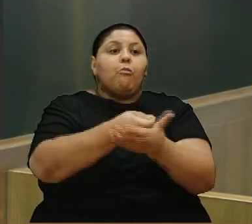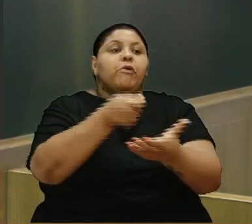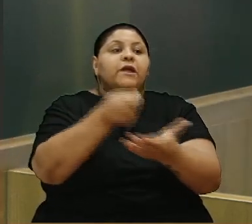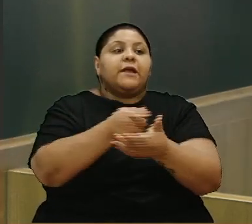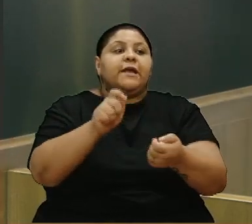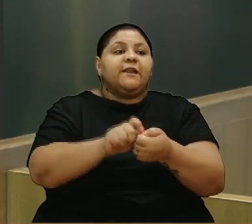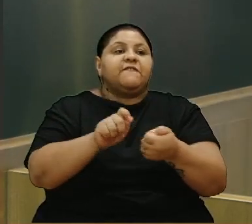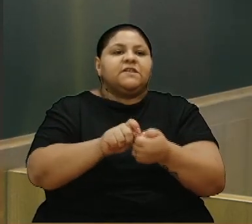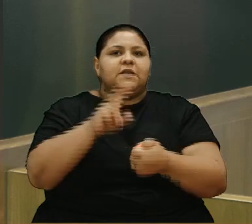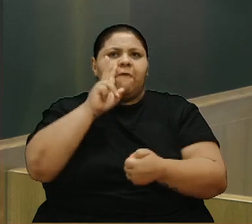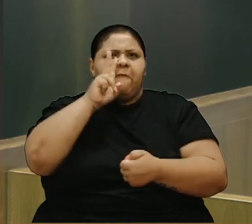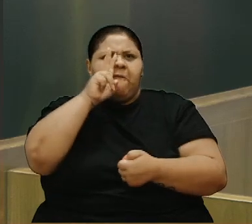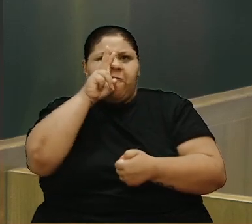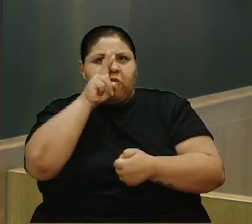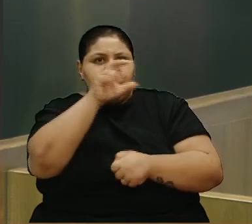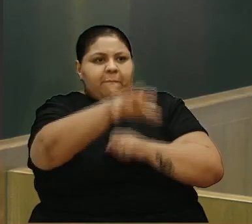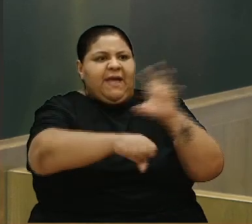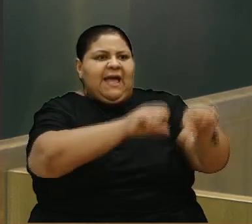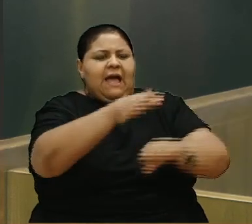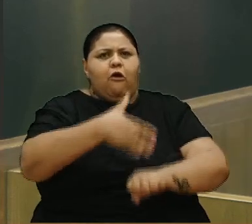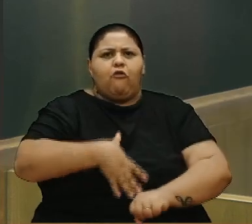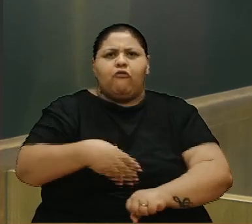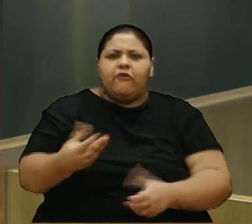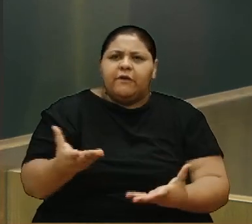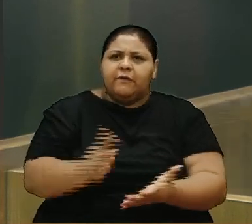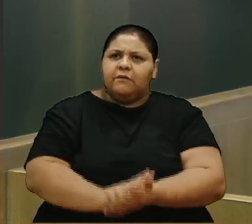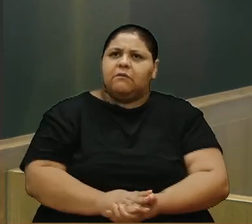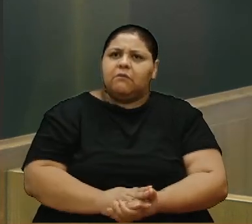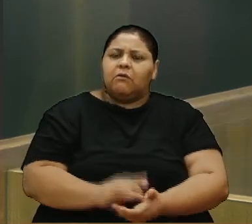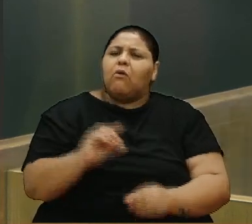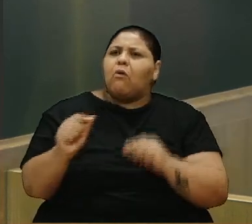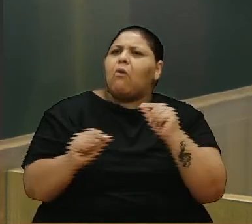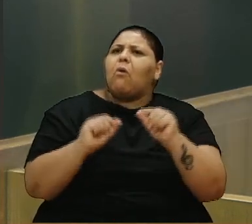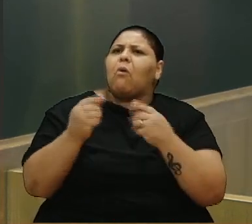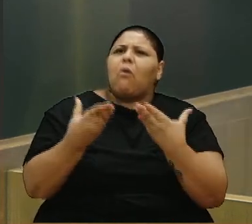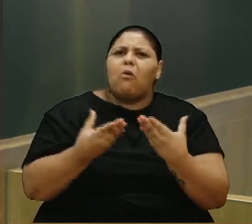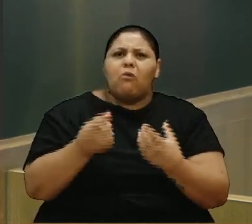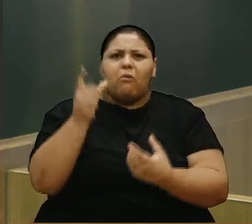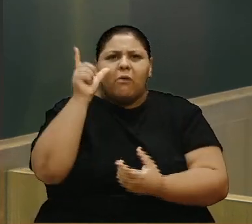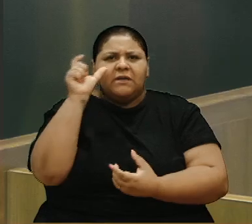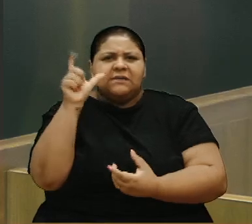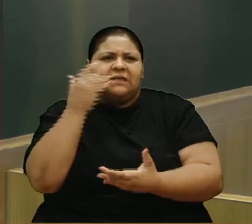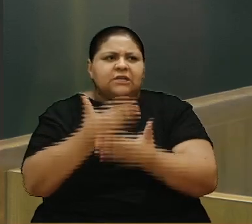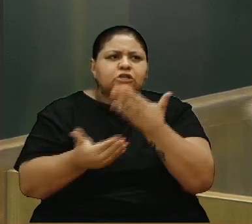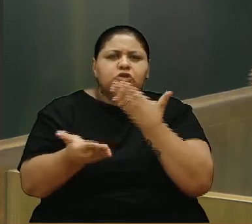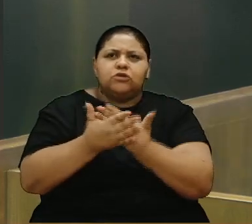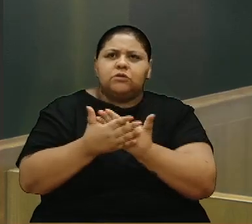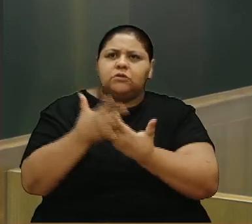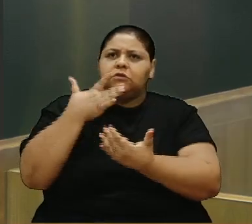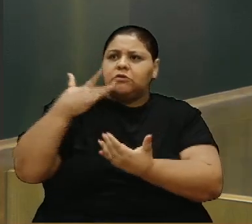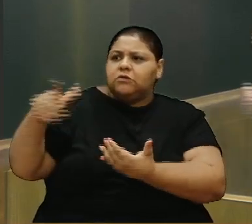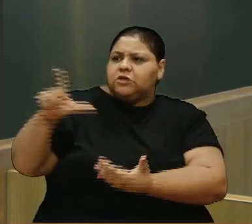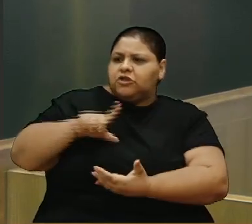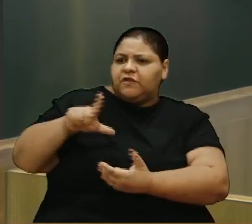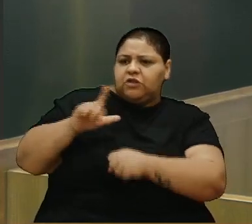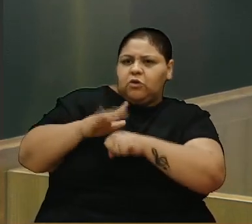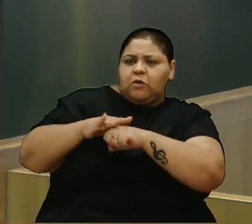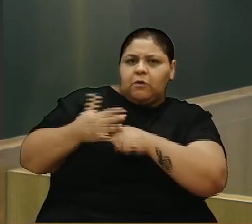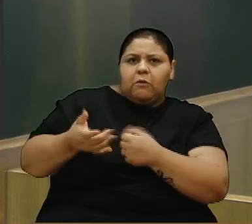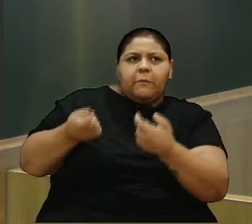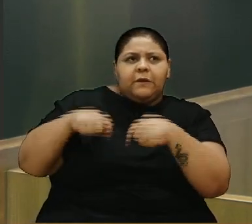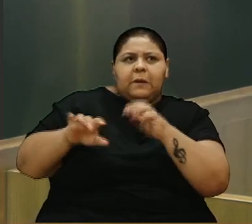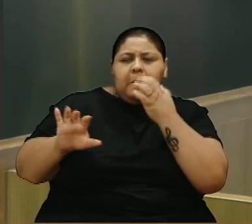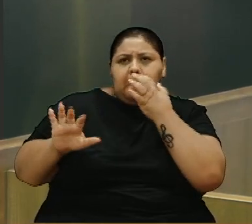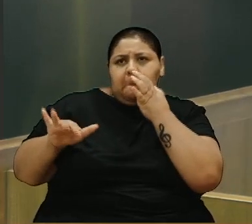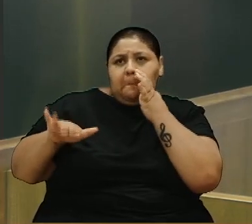a força. Gente, da onde esse interesse todo? Se a criança estivesse doente, estivesse